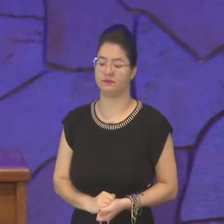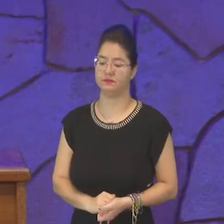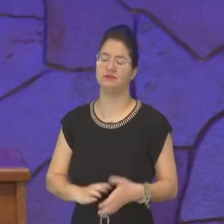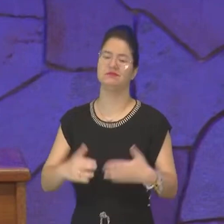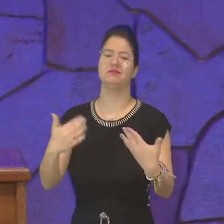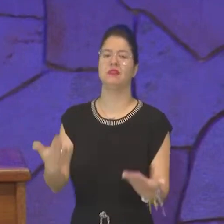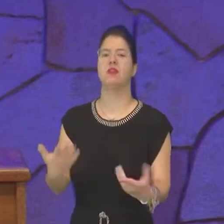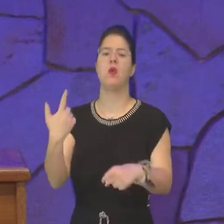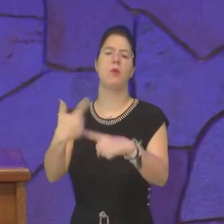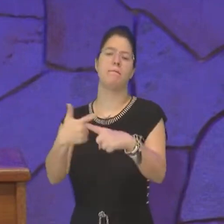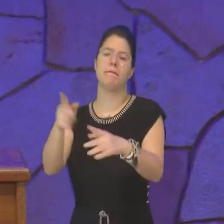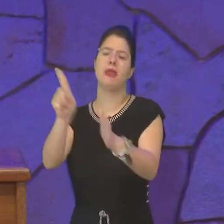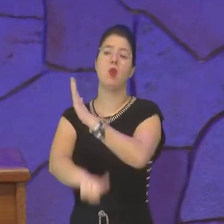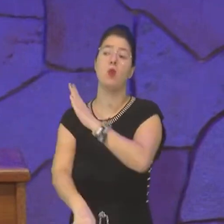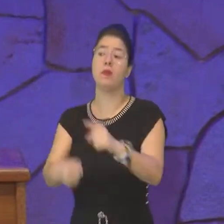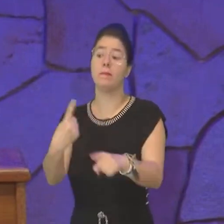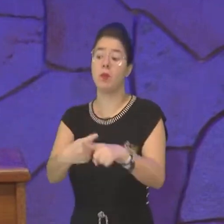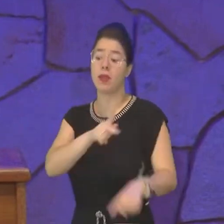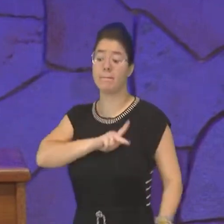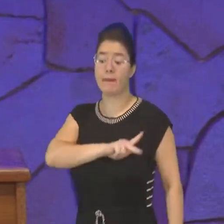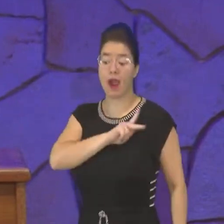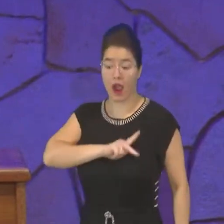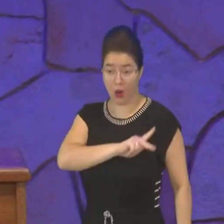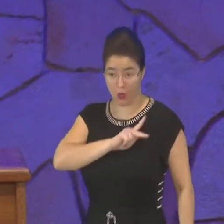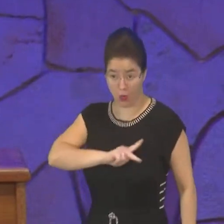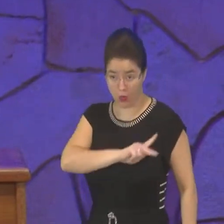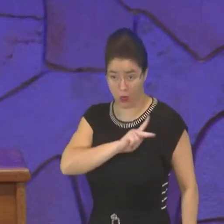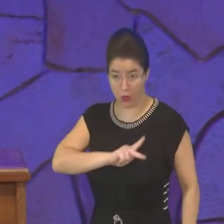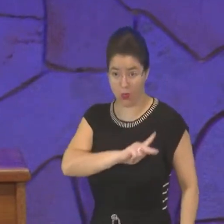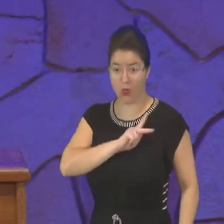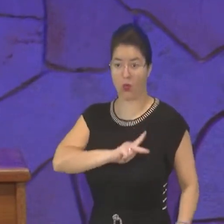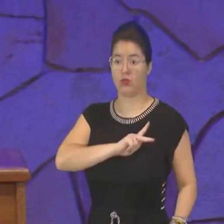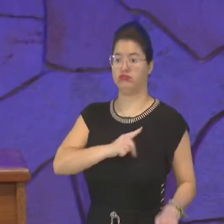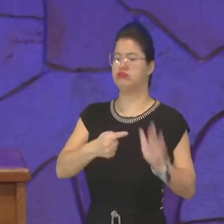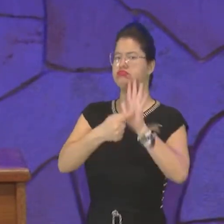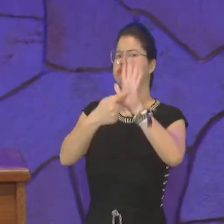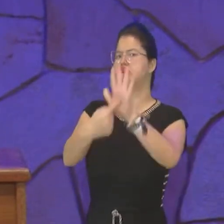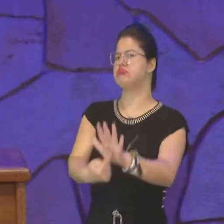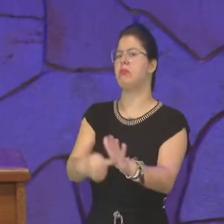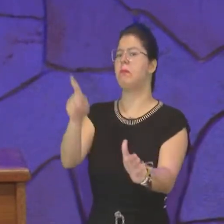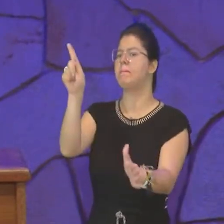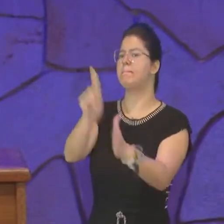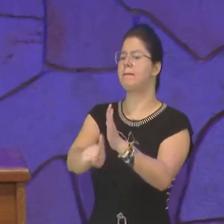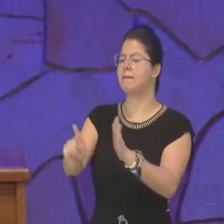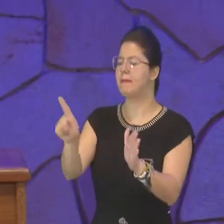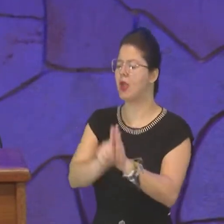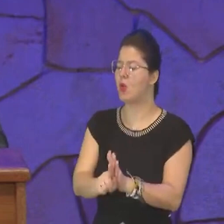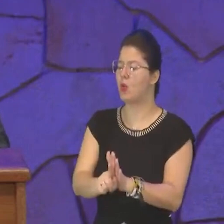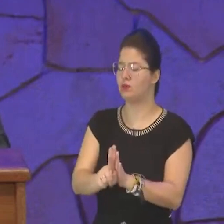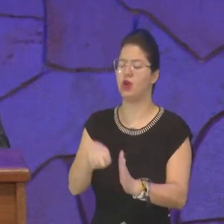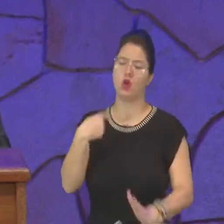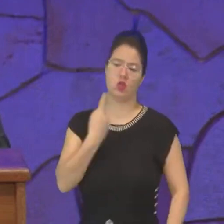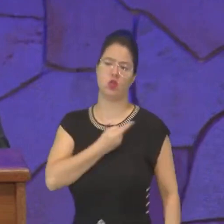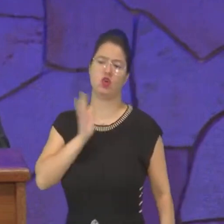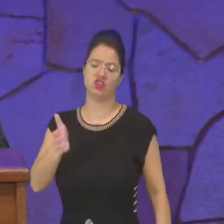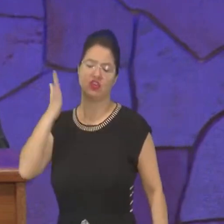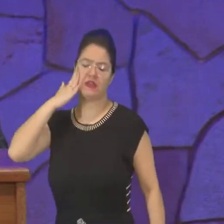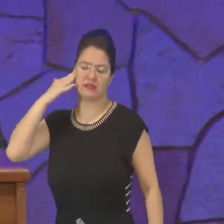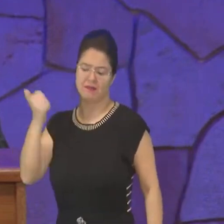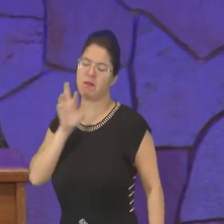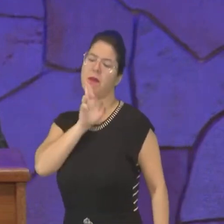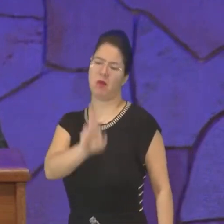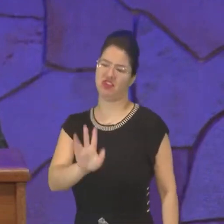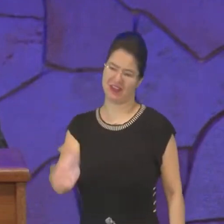Por que Paulo apresentou estas perguntas que todos nós sabemos a